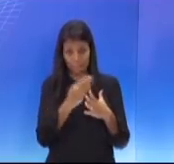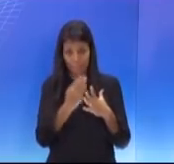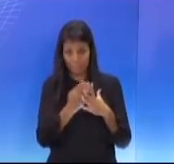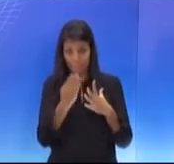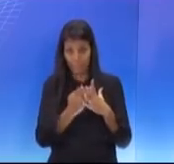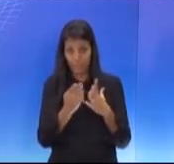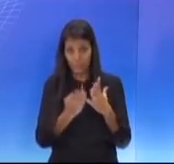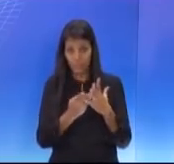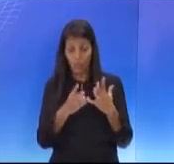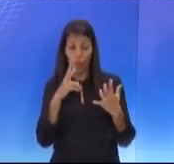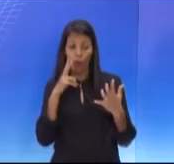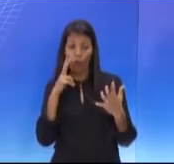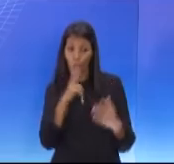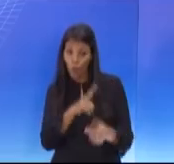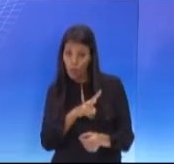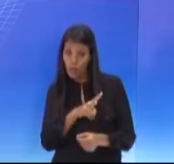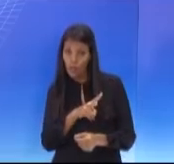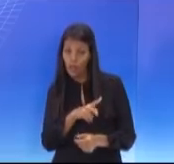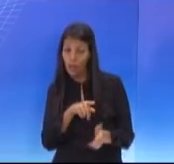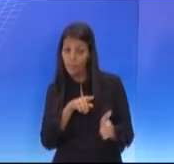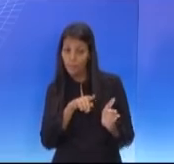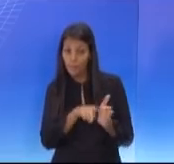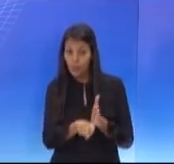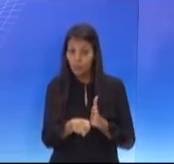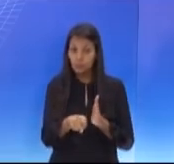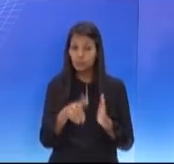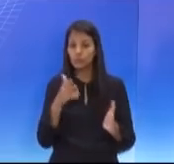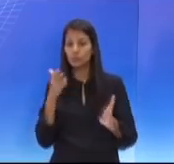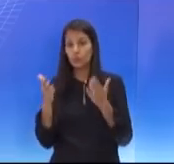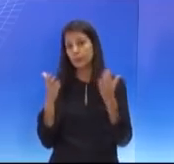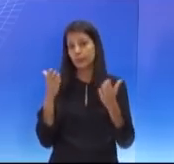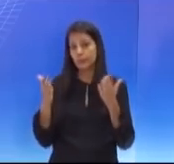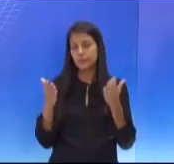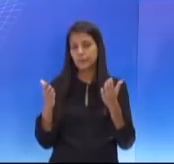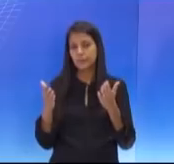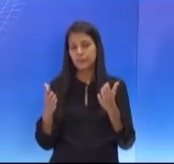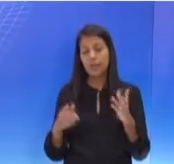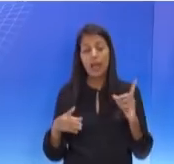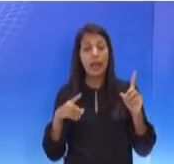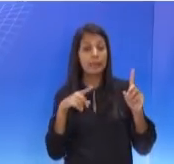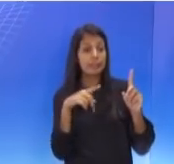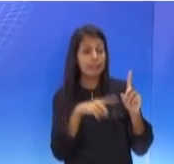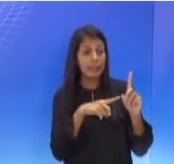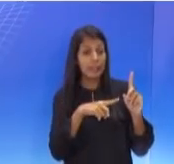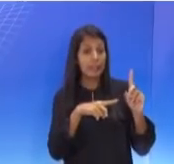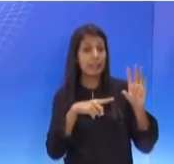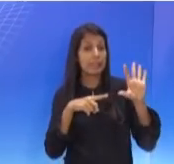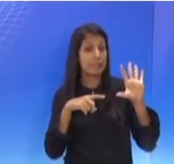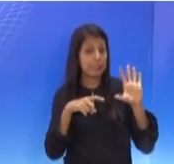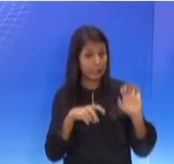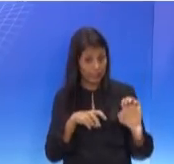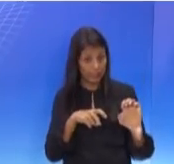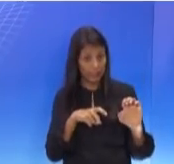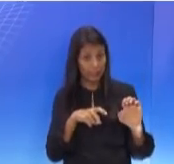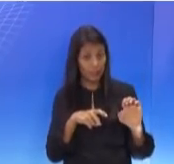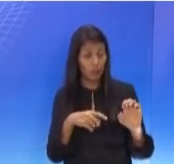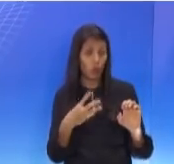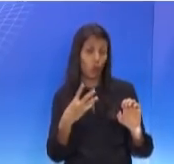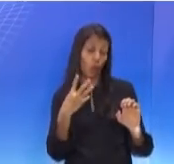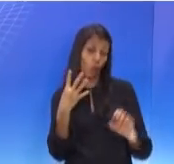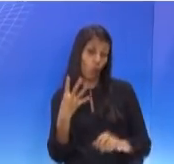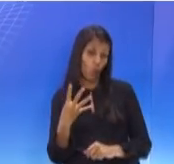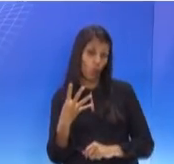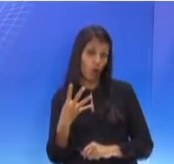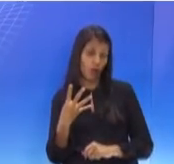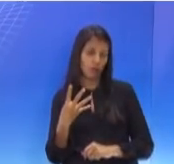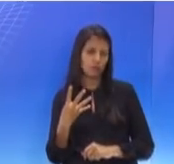olha aqui nas questões, nós temos que a letra D e E tem 4 questões.